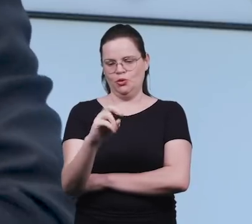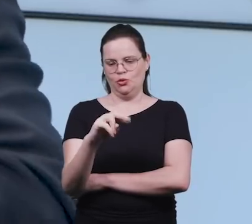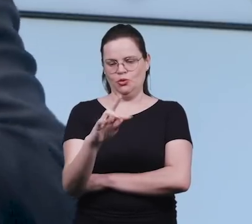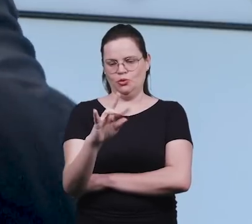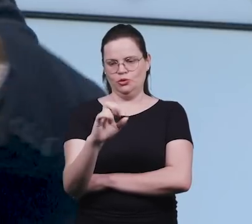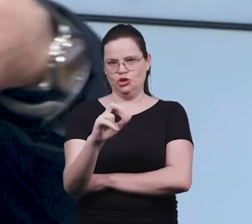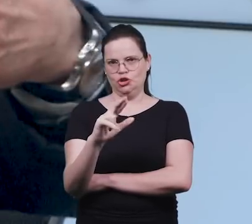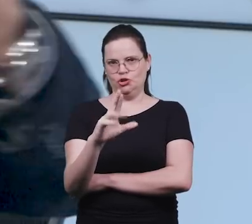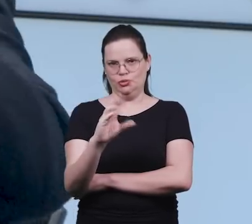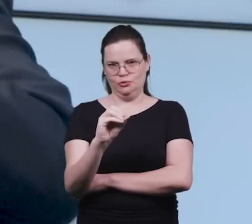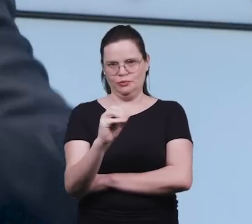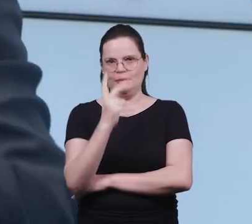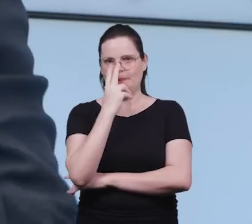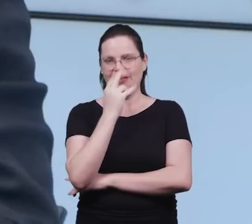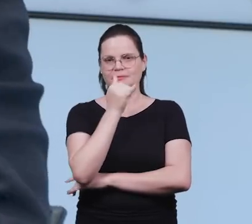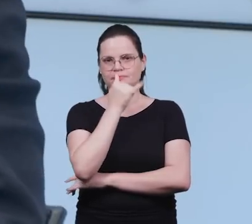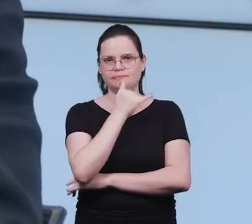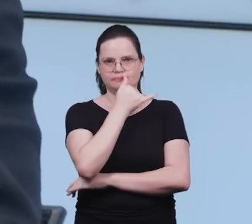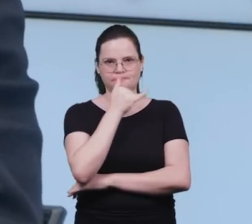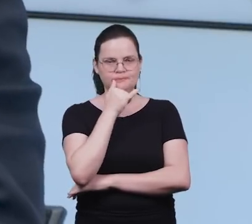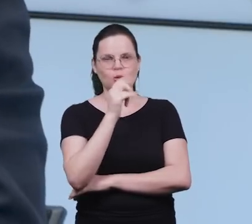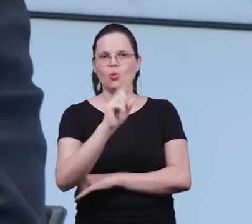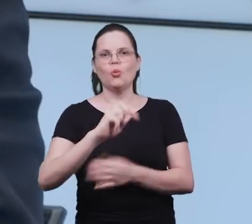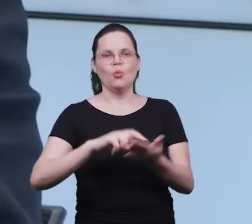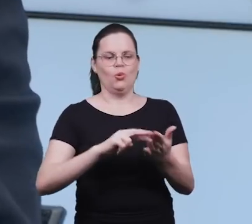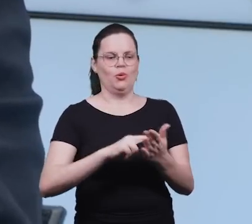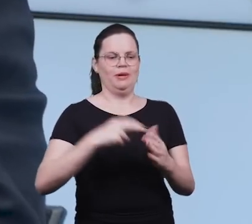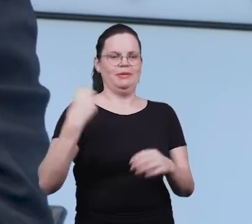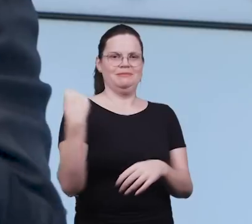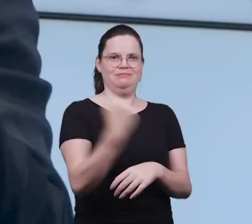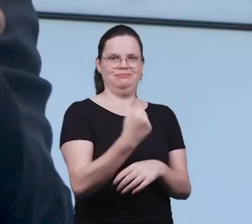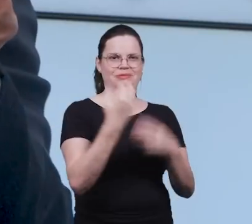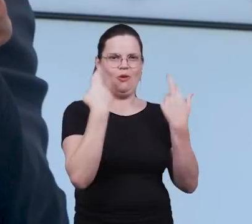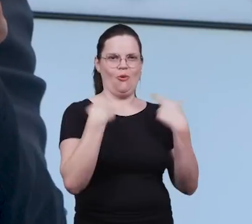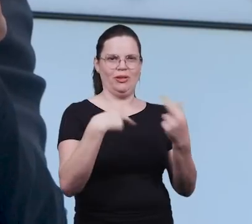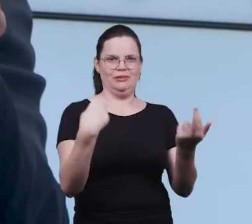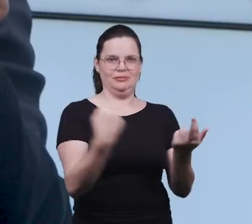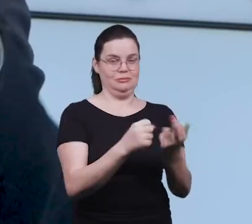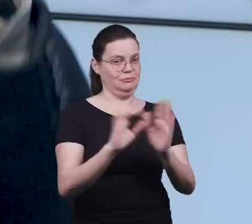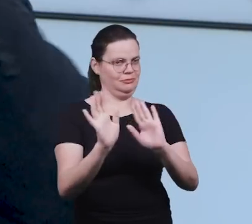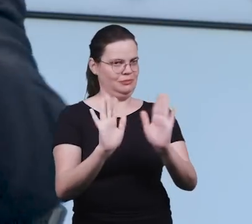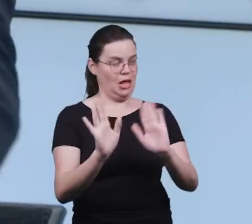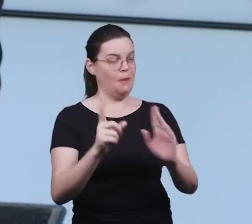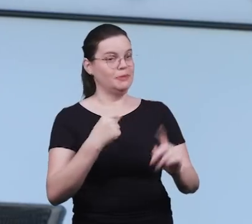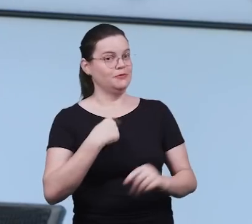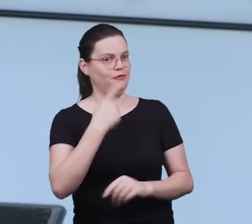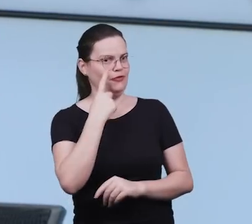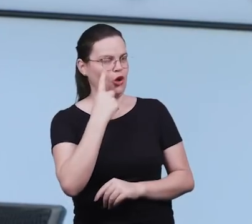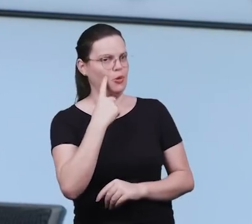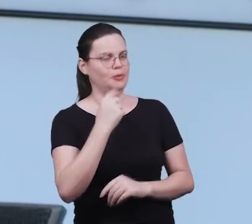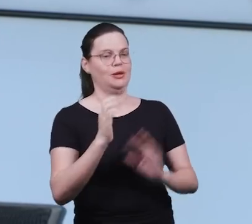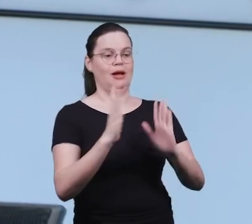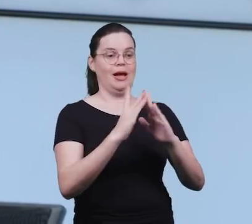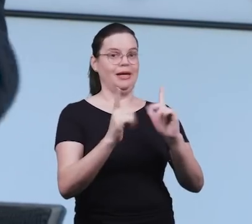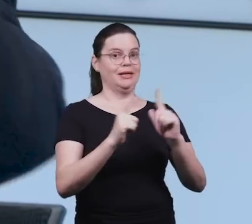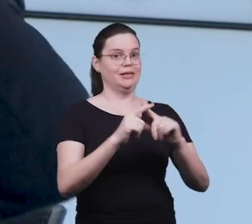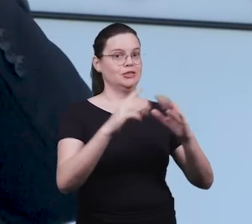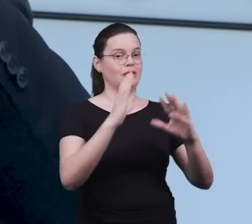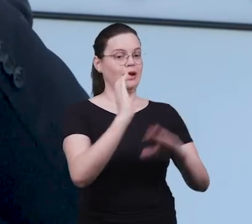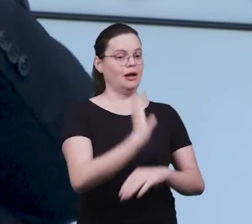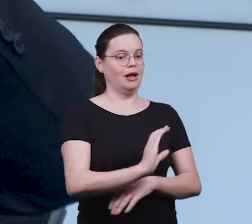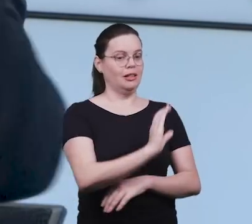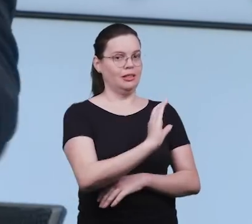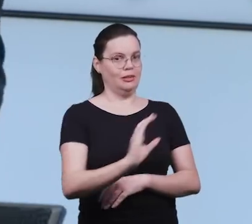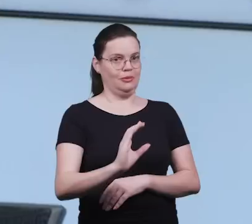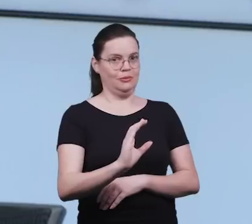historicamente, a Igreja Romana, ela colocou um clero acima, numa posição